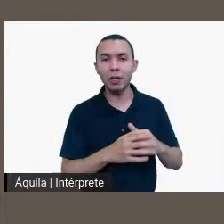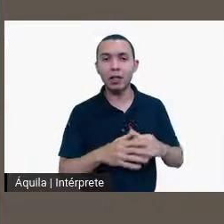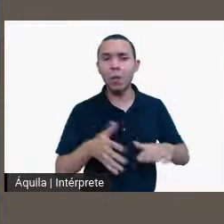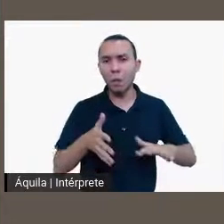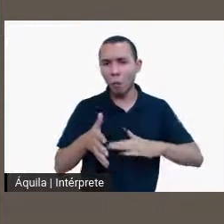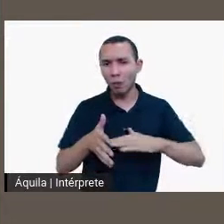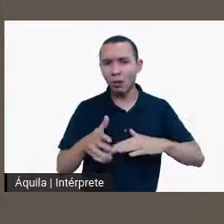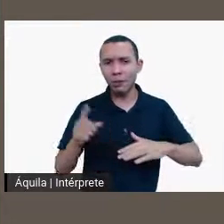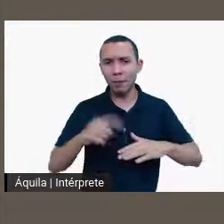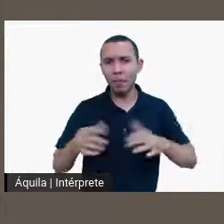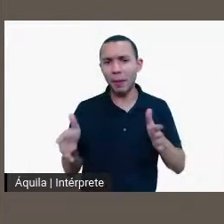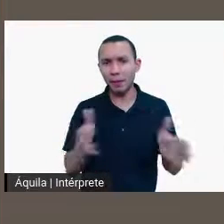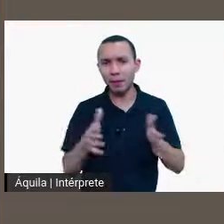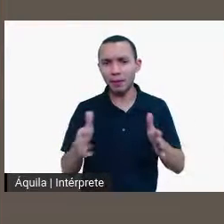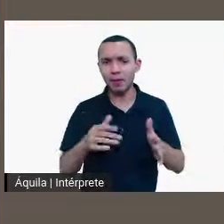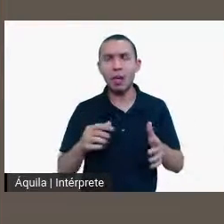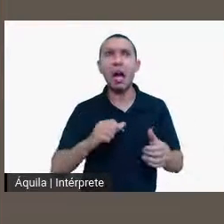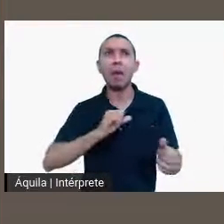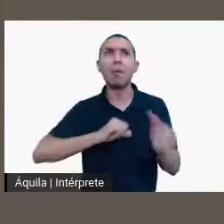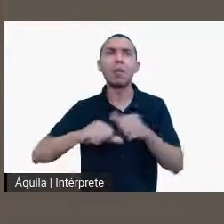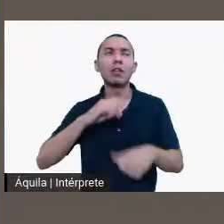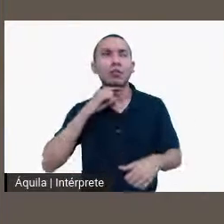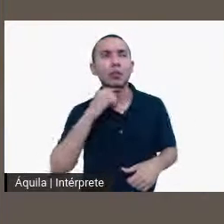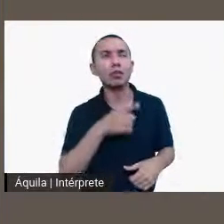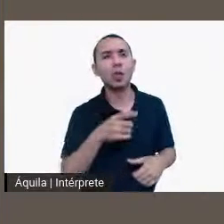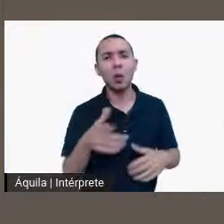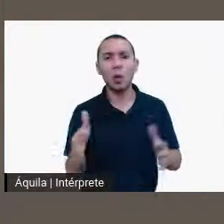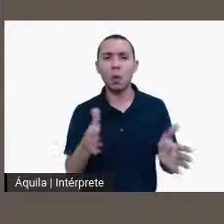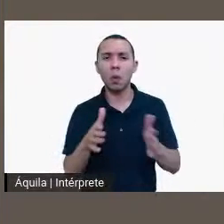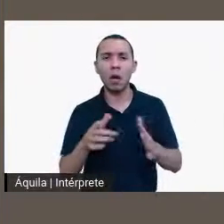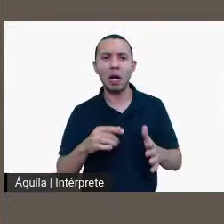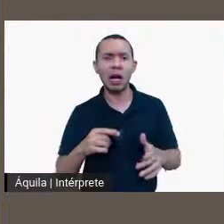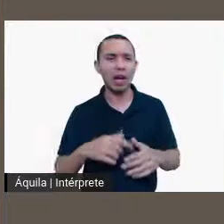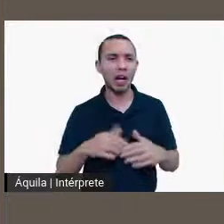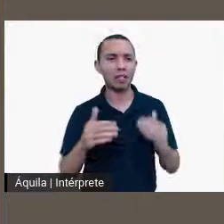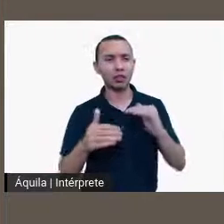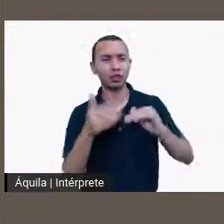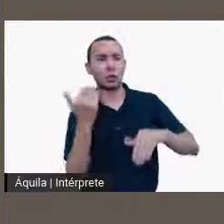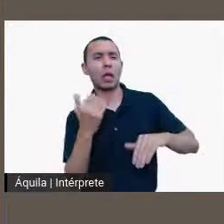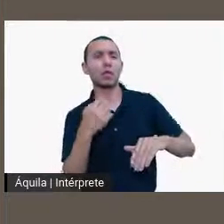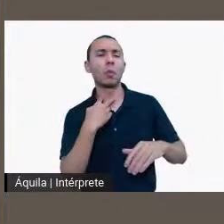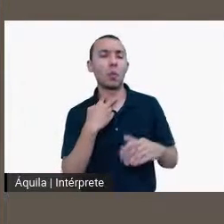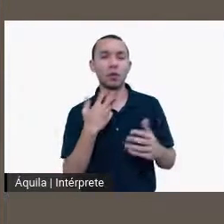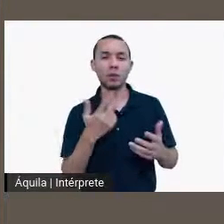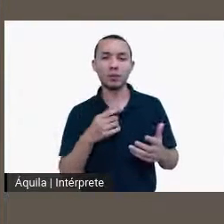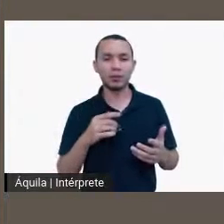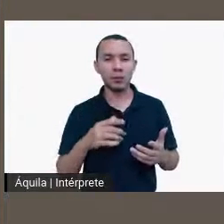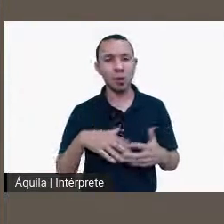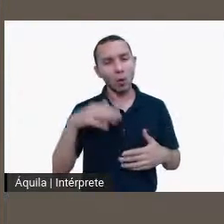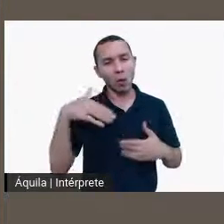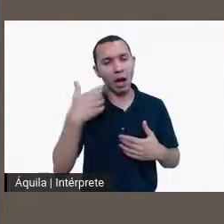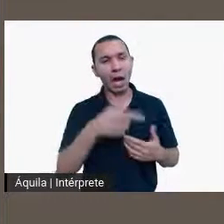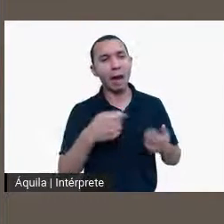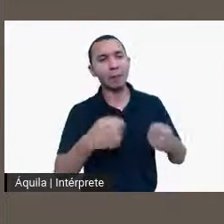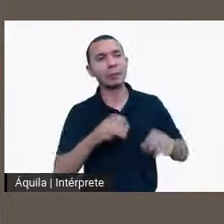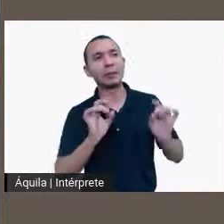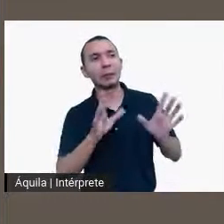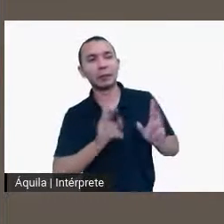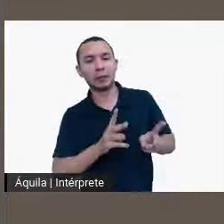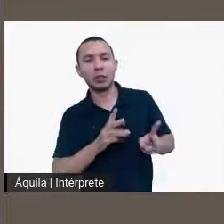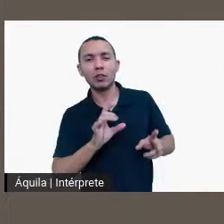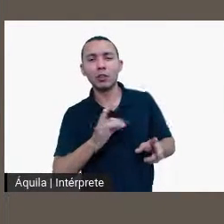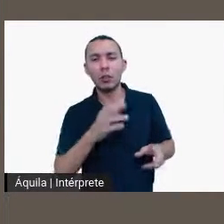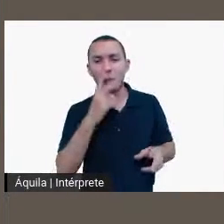um momento incontornável, um monumento incontestável, nada a reverenciar. Somente um gesto profundamente